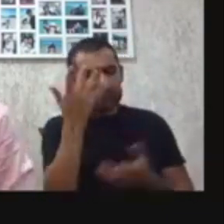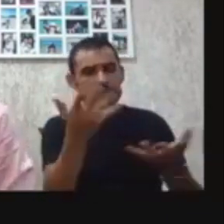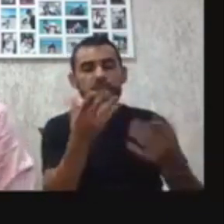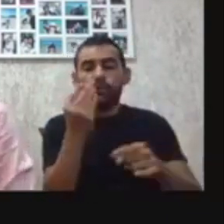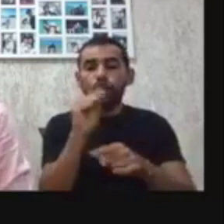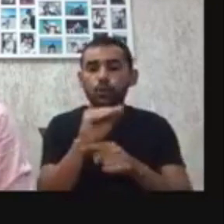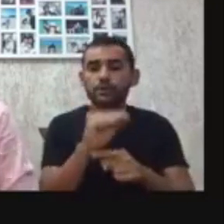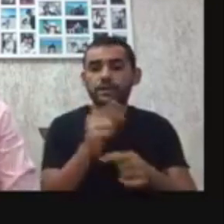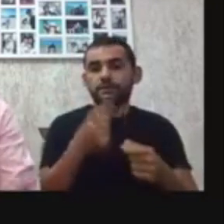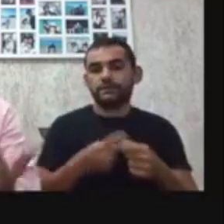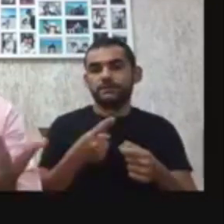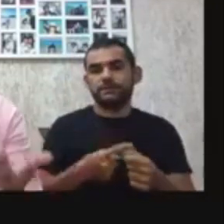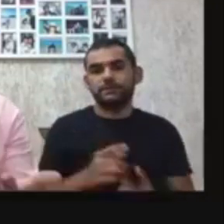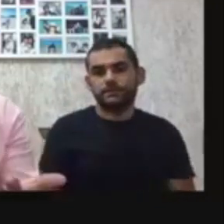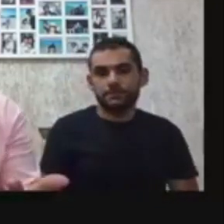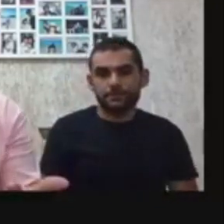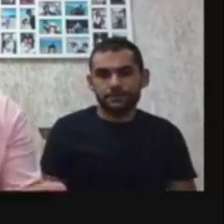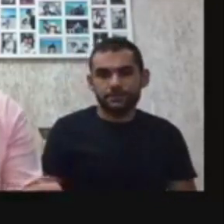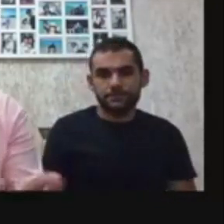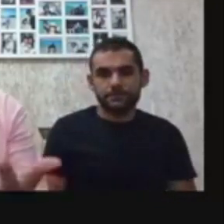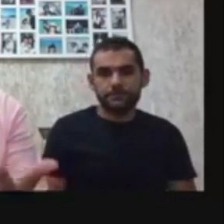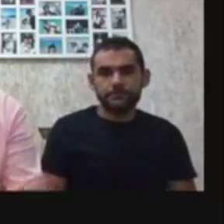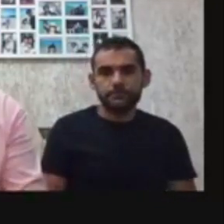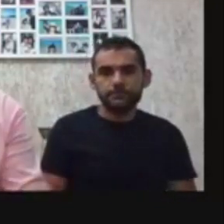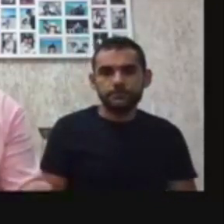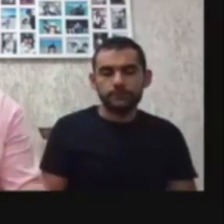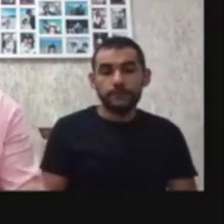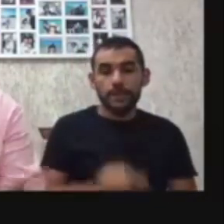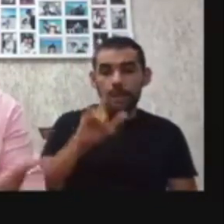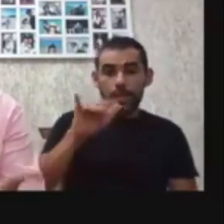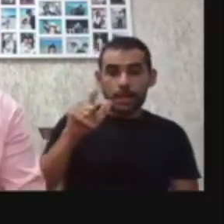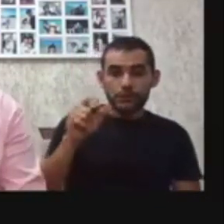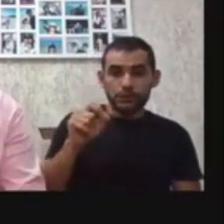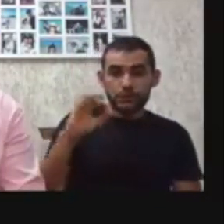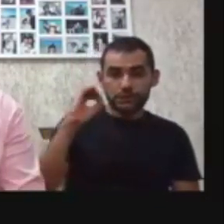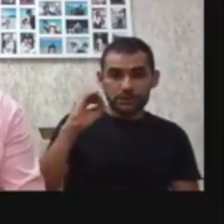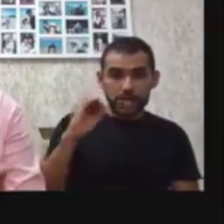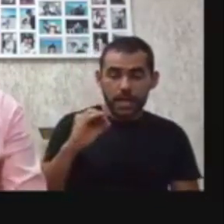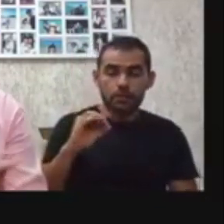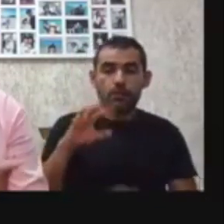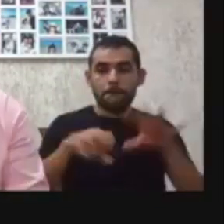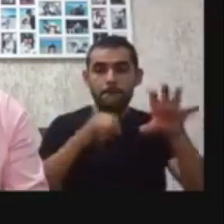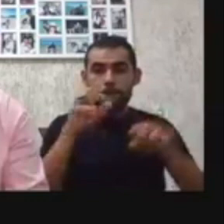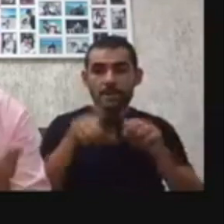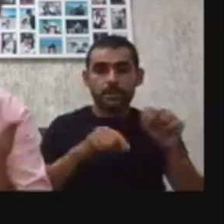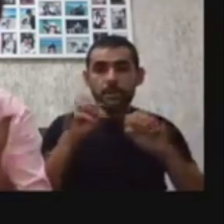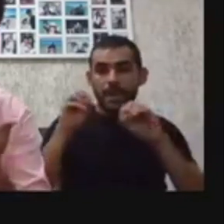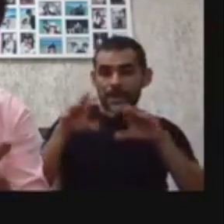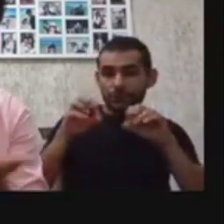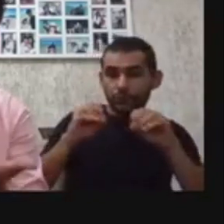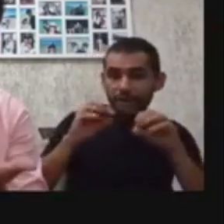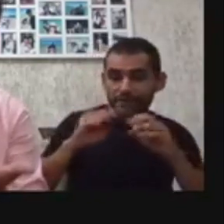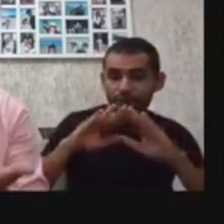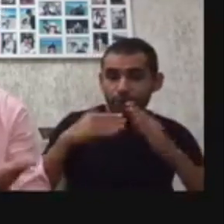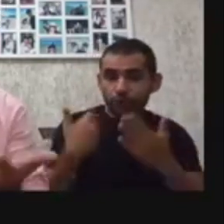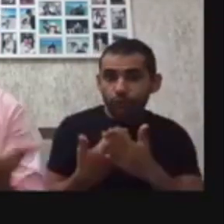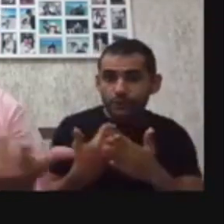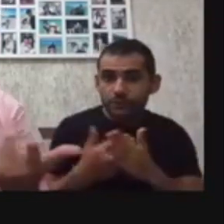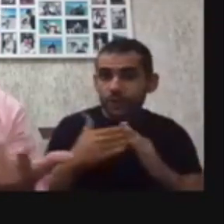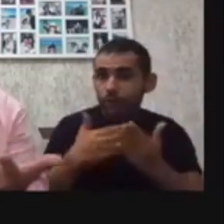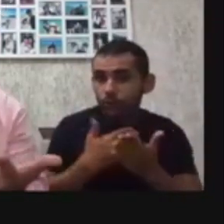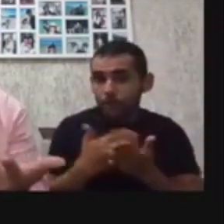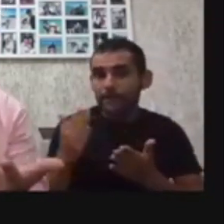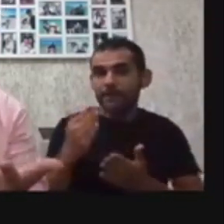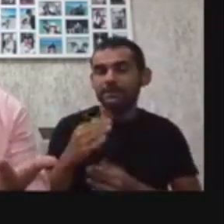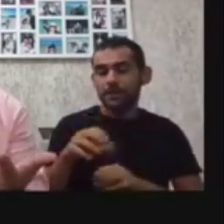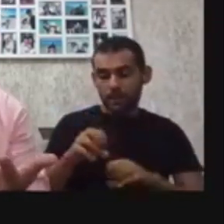da nossa cidade. E usina de reciclagem, lixo zero, coleta seletiva, educação começa nas escolas. Você